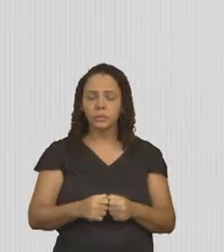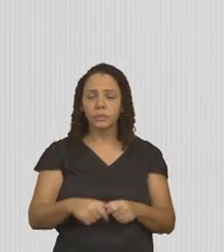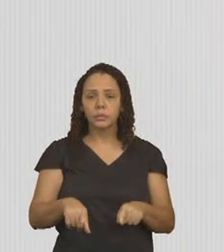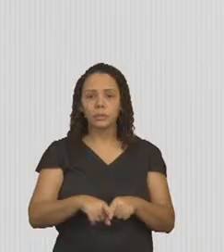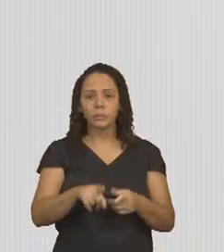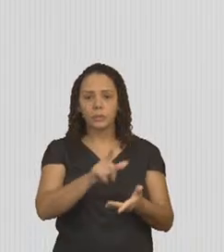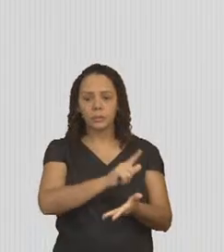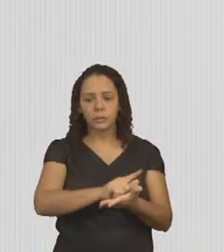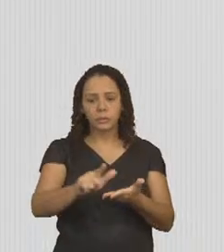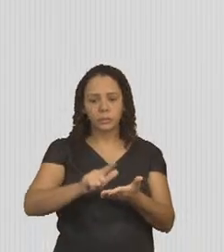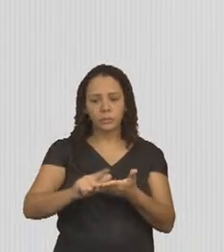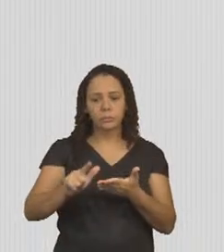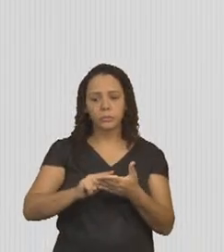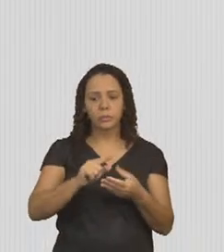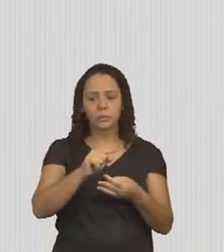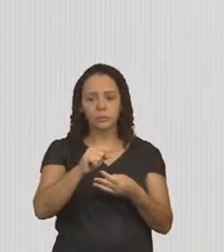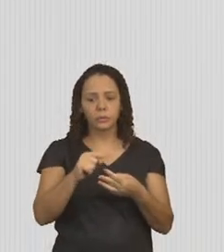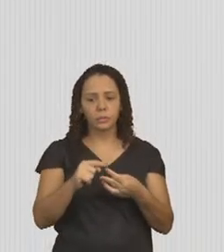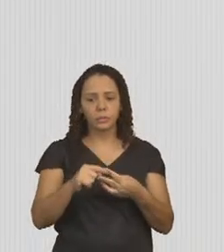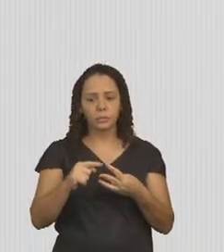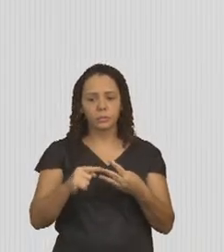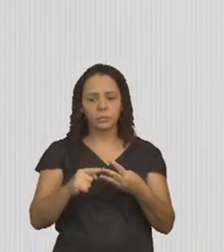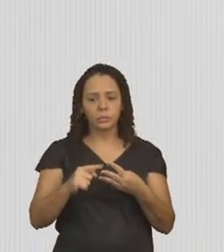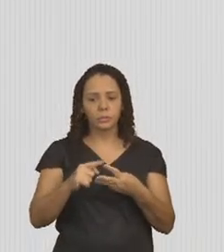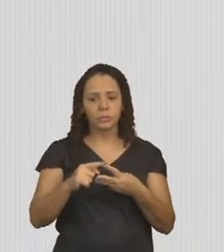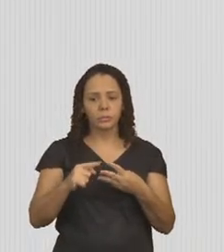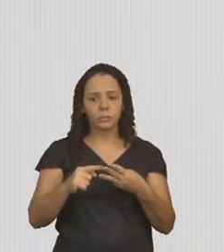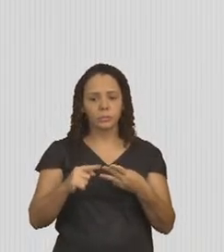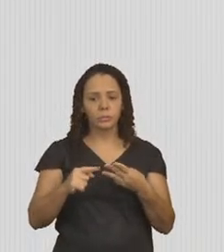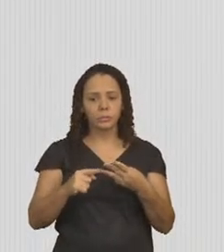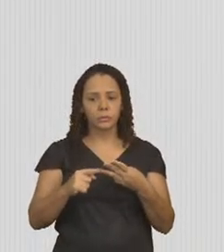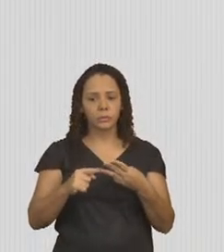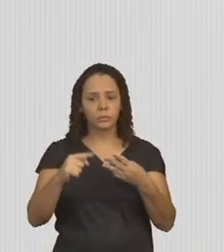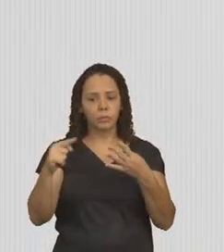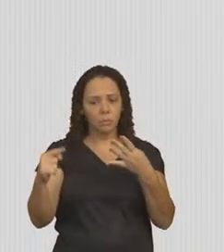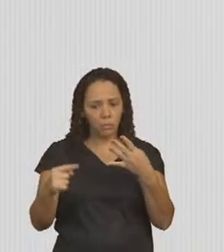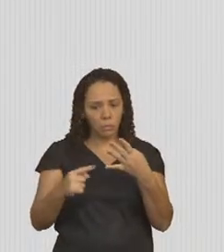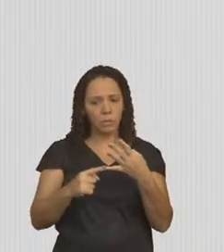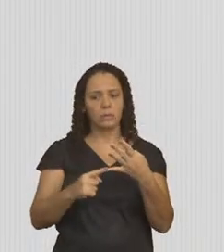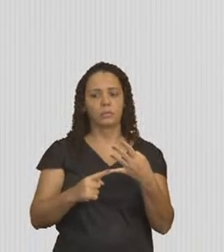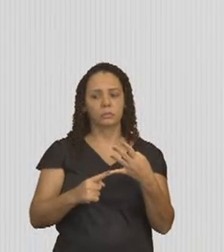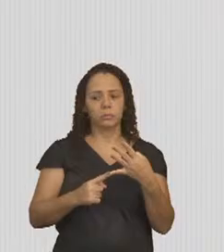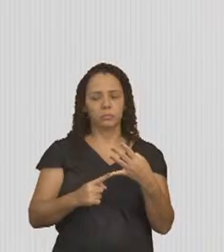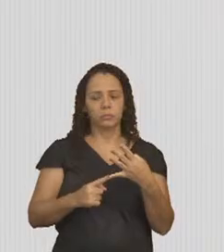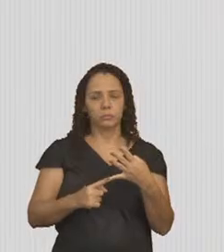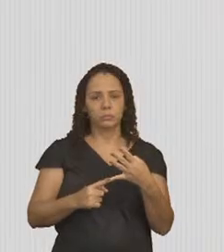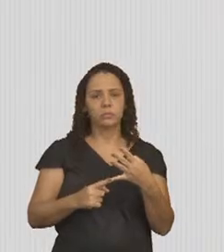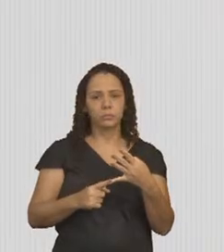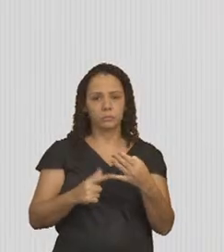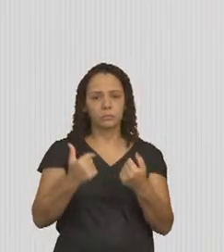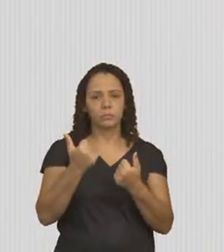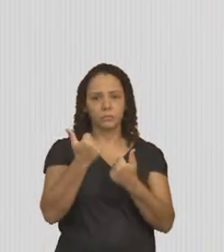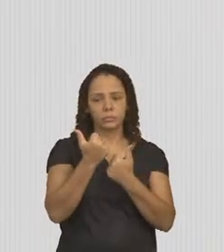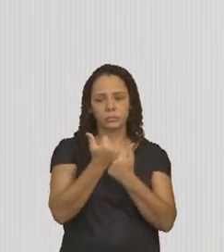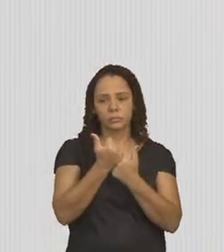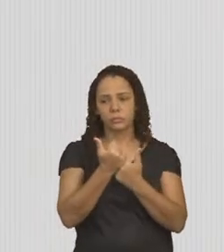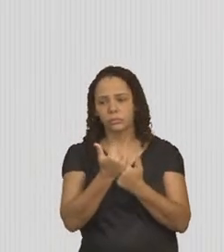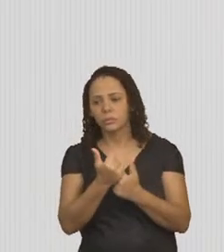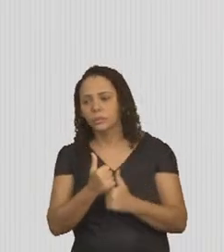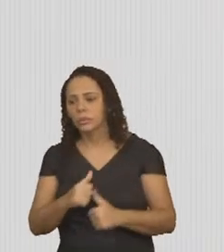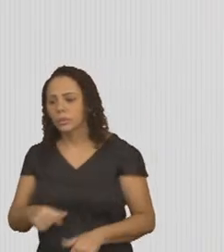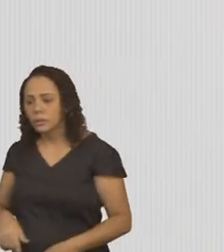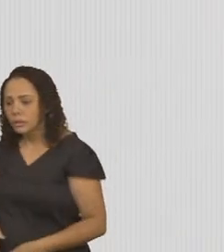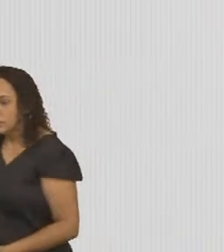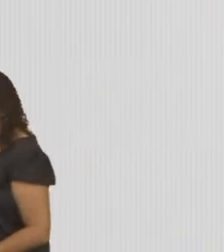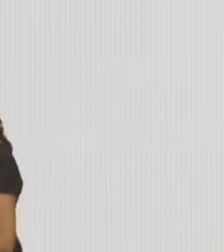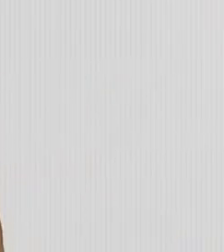Parque Linear Carolina Maria de Jesus, ali no Rio Comprido. É um parque que foi inaugurado semana retrasada, praticamente, faz pouquíssimo tempo que foi inaugurado esse parque,